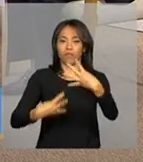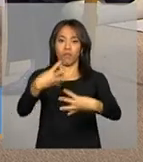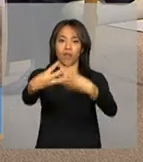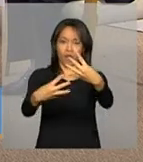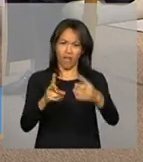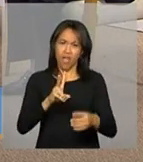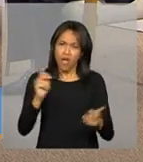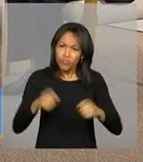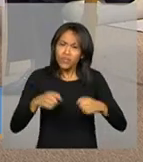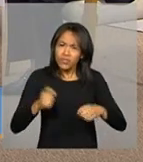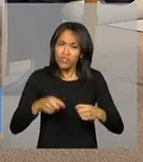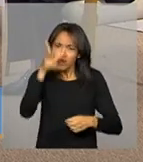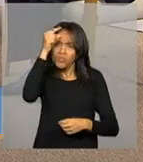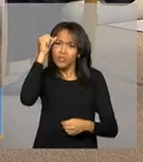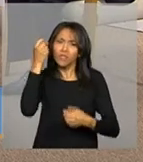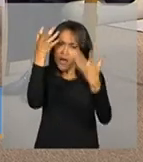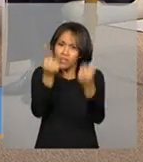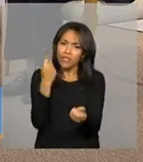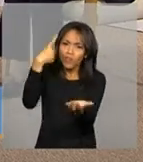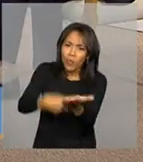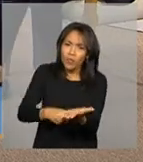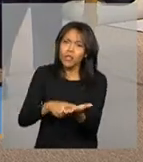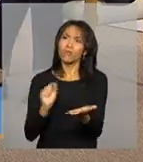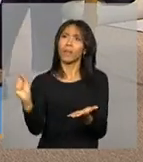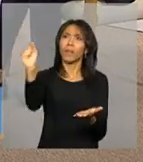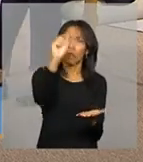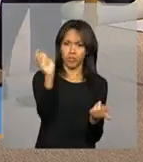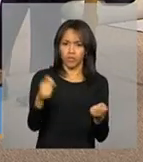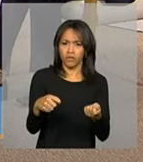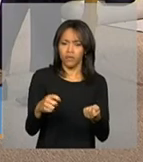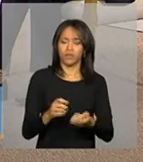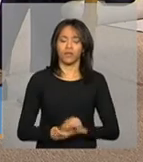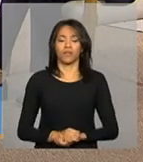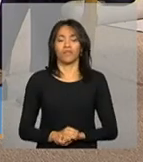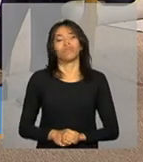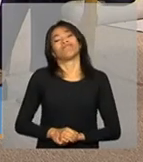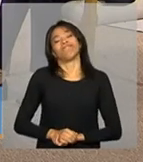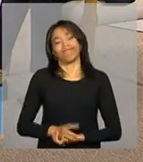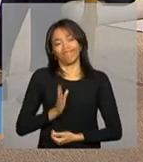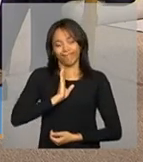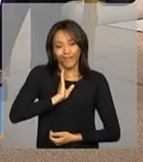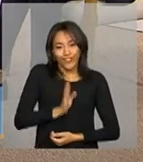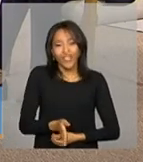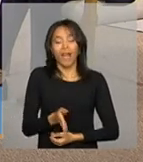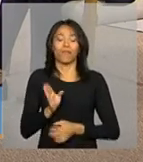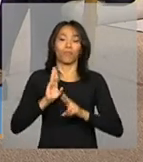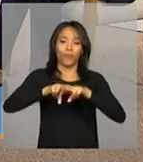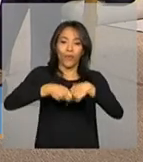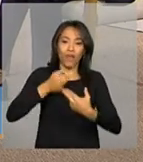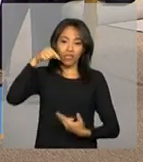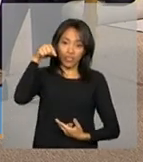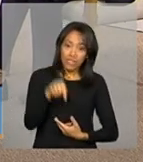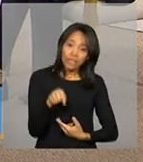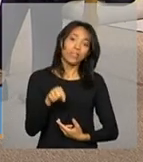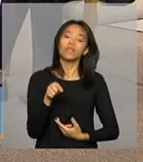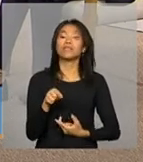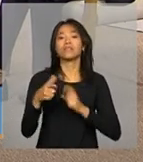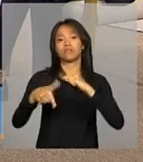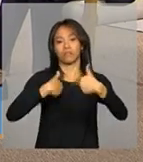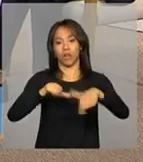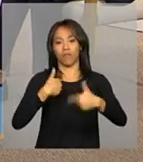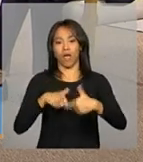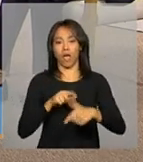também fazer essa pactuação exatamente fui virtude desse processo que existe dos